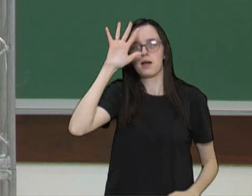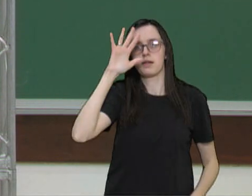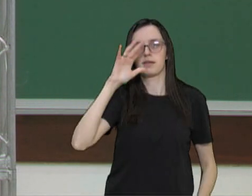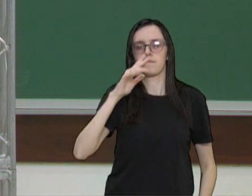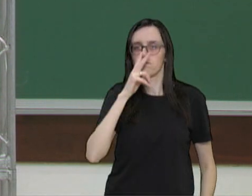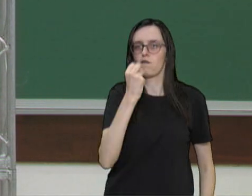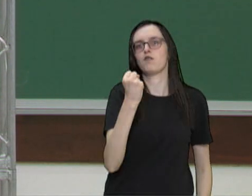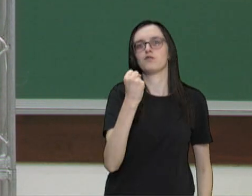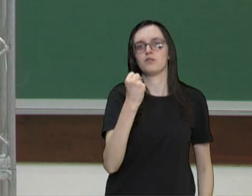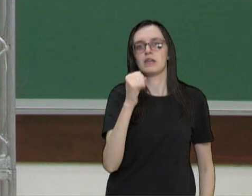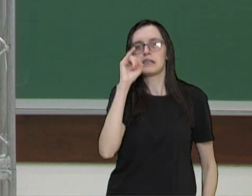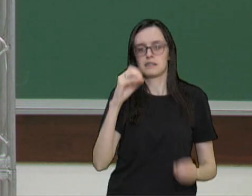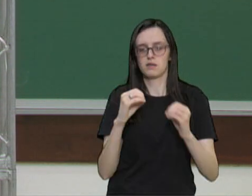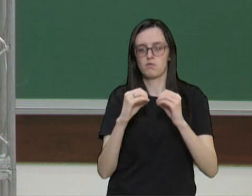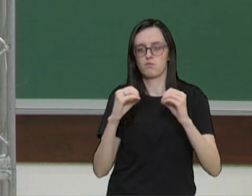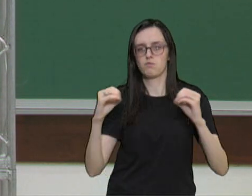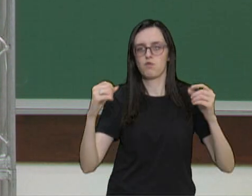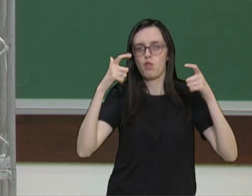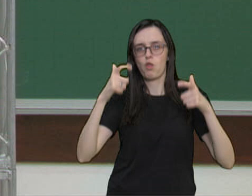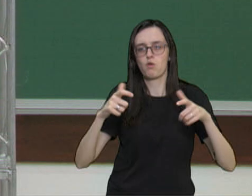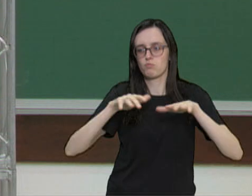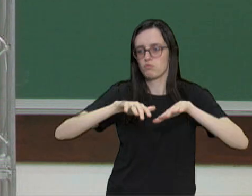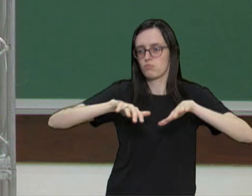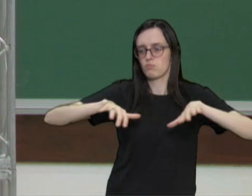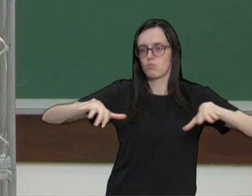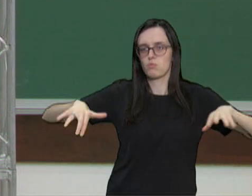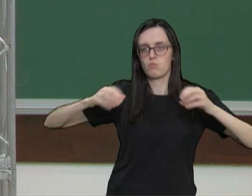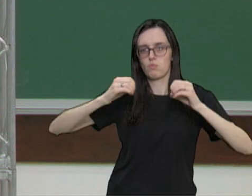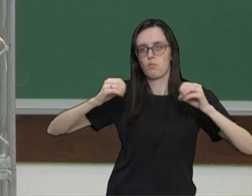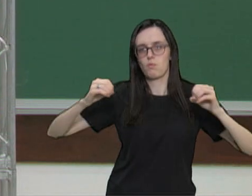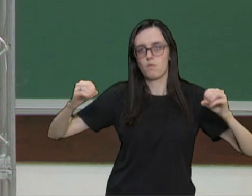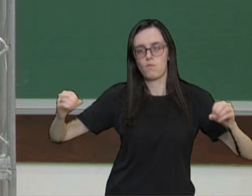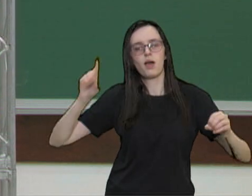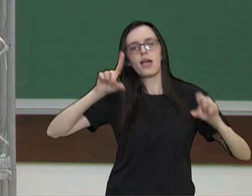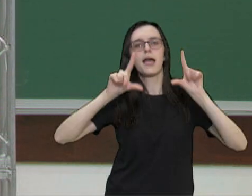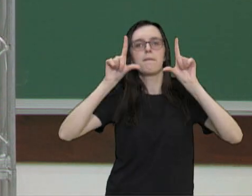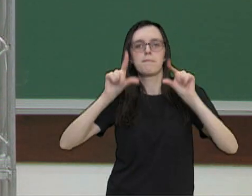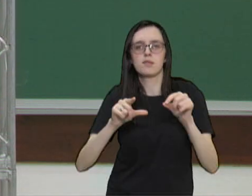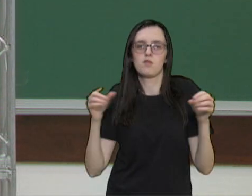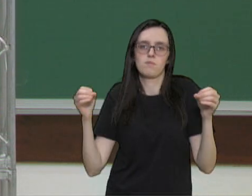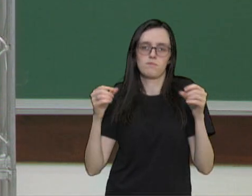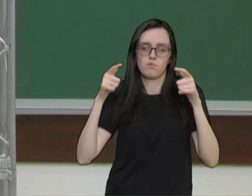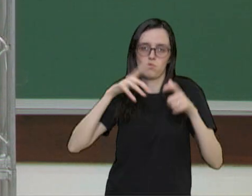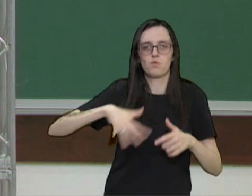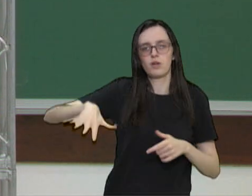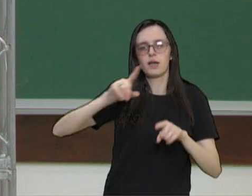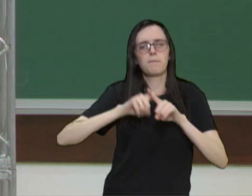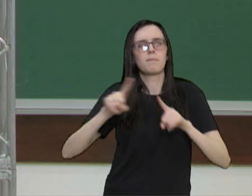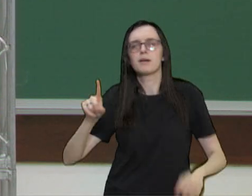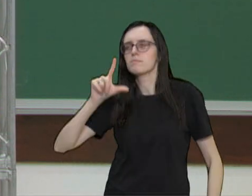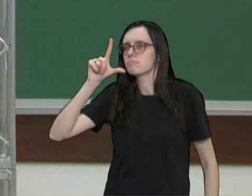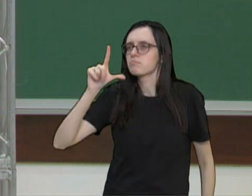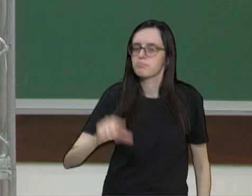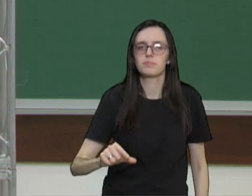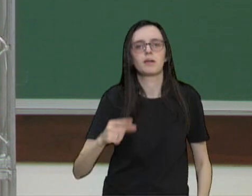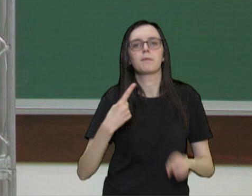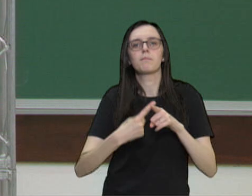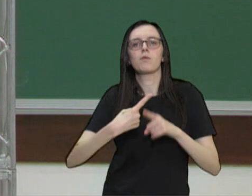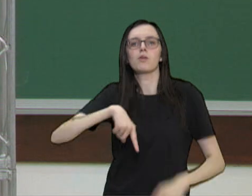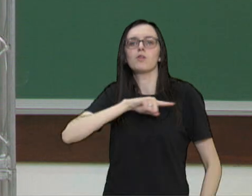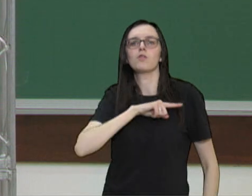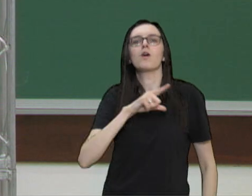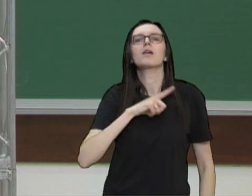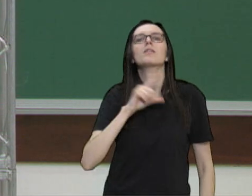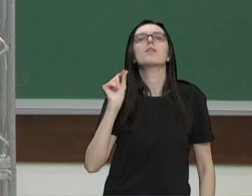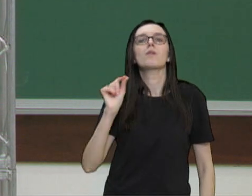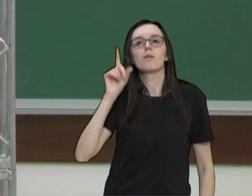E quanto mais longe estiver um ponto daquela carga, menor será o campo elétrico, mas muito menor, porque a gente tem aqui no caso